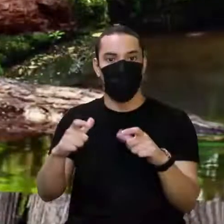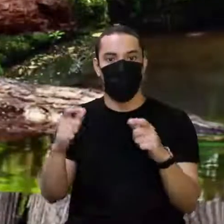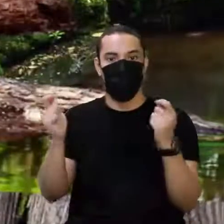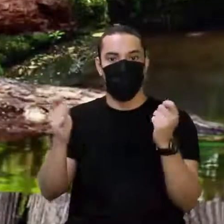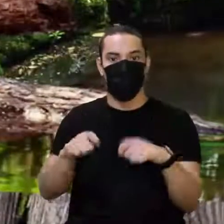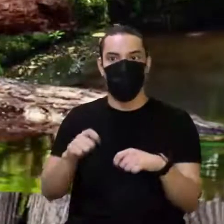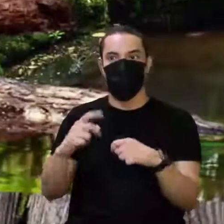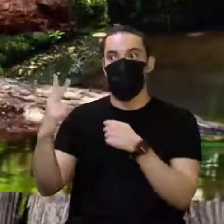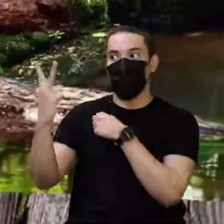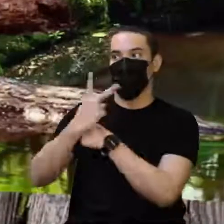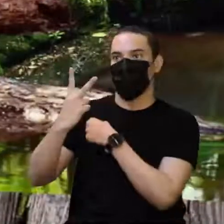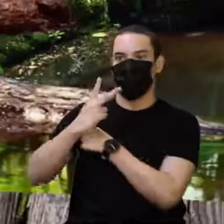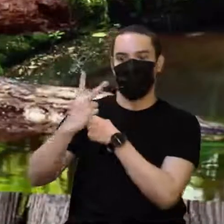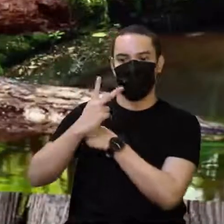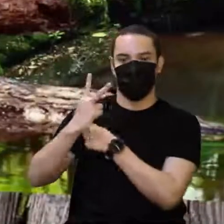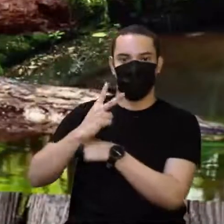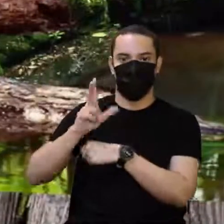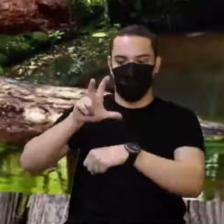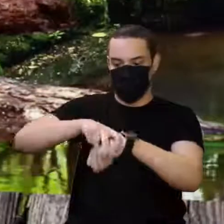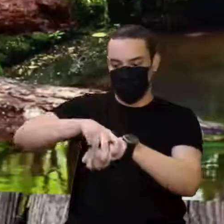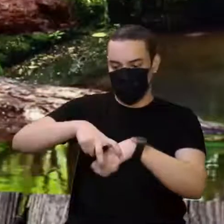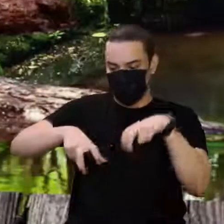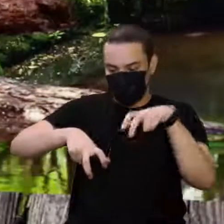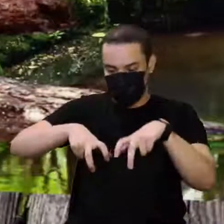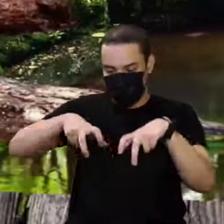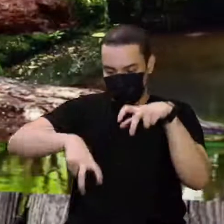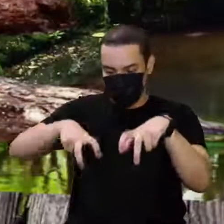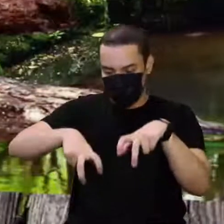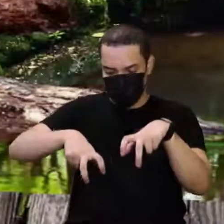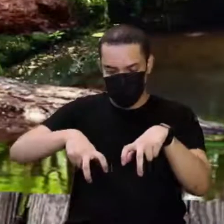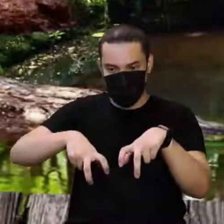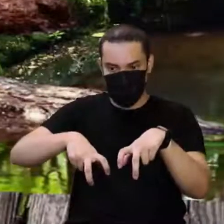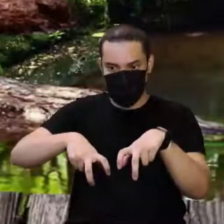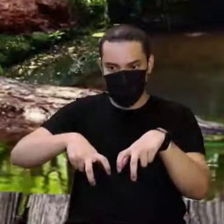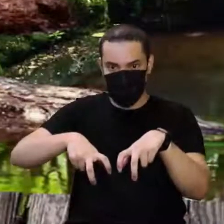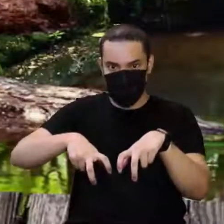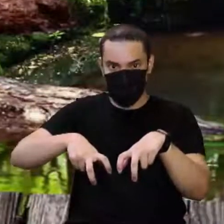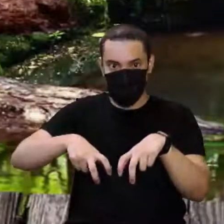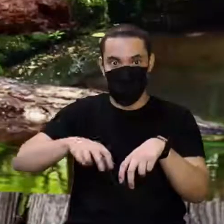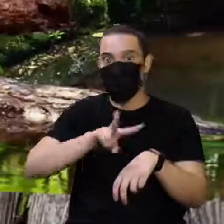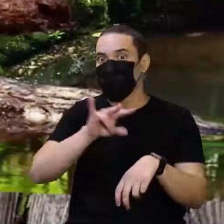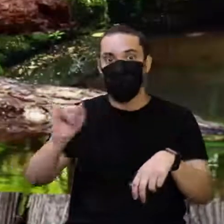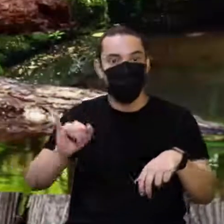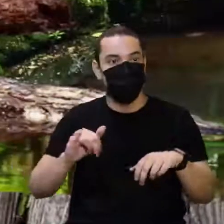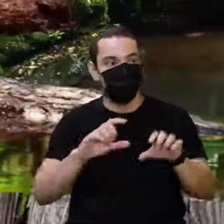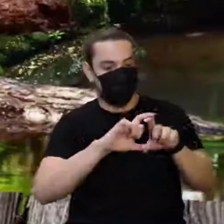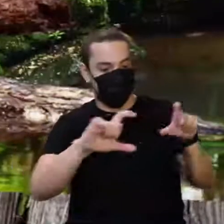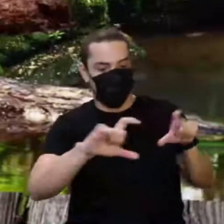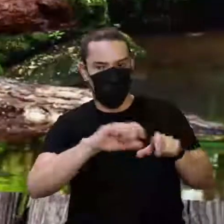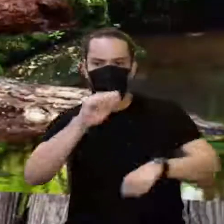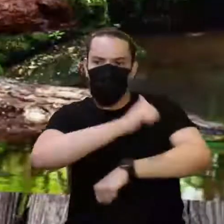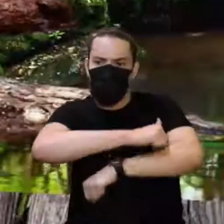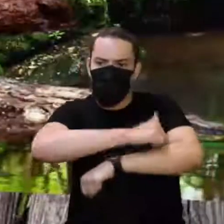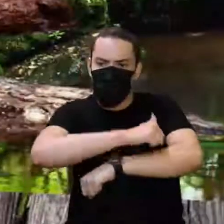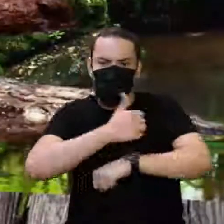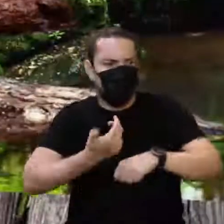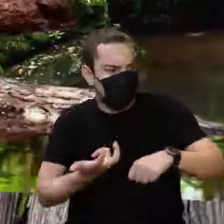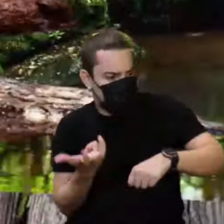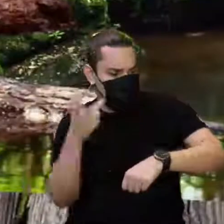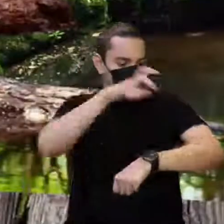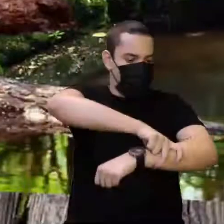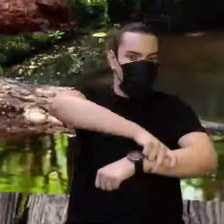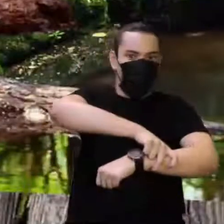se sintam protegidas. Não é isso? Então elas vão subir, vão se empoleirar. Você já